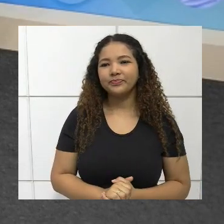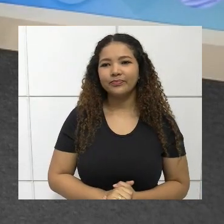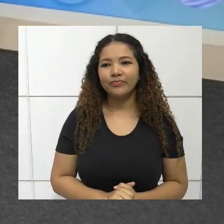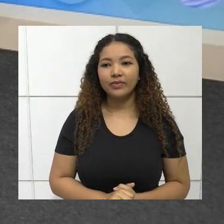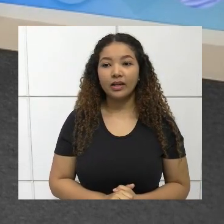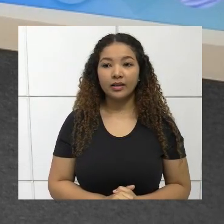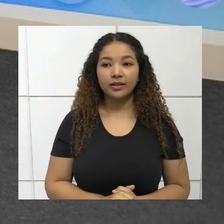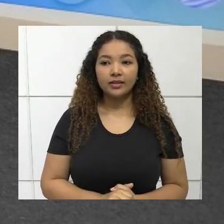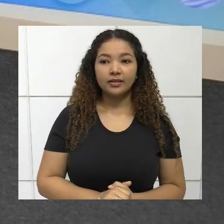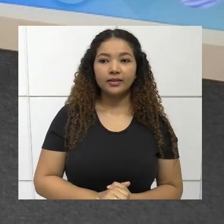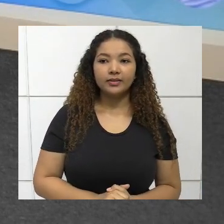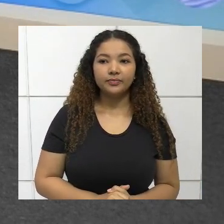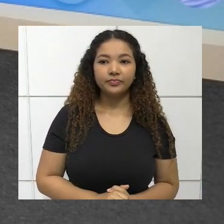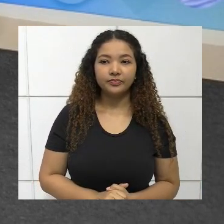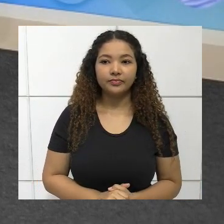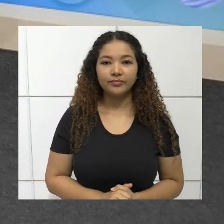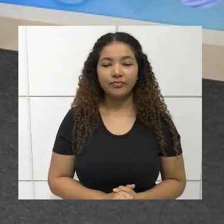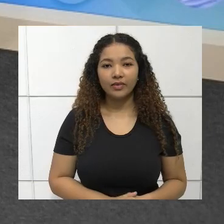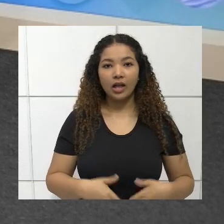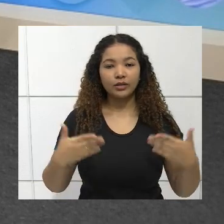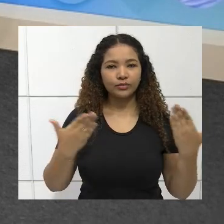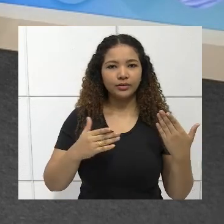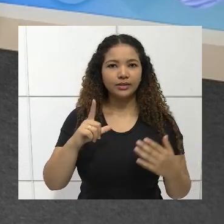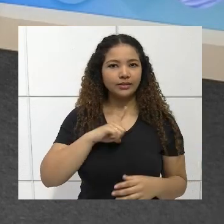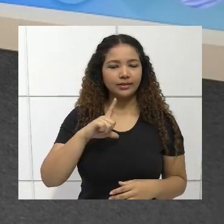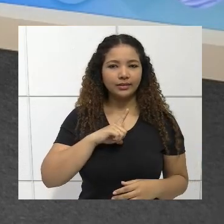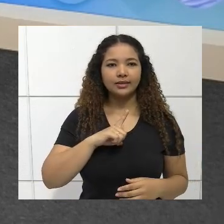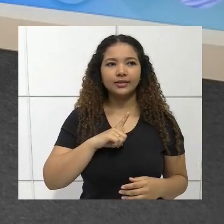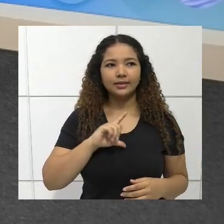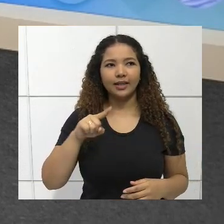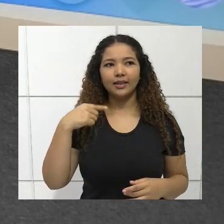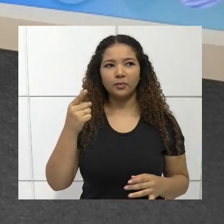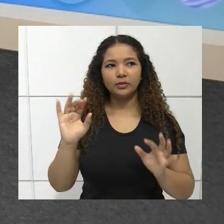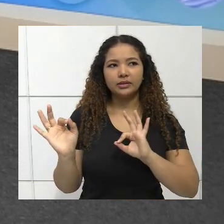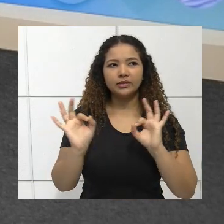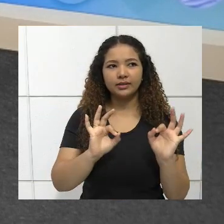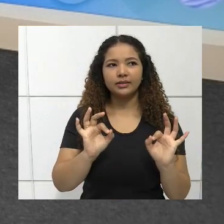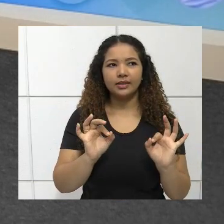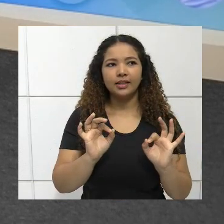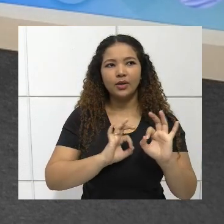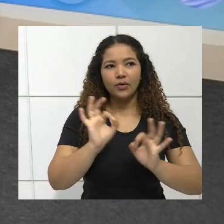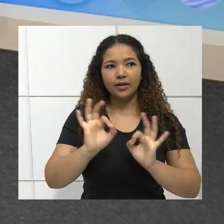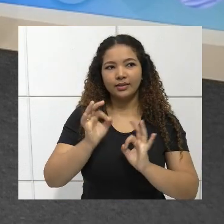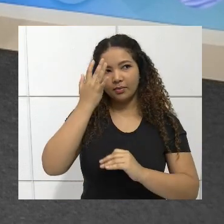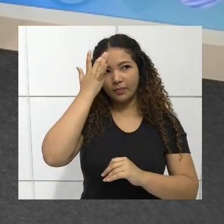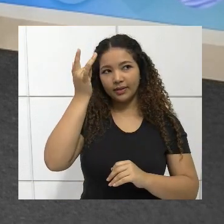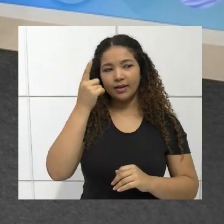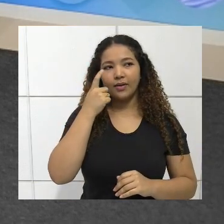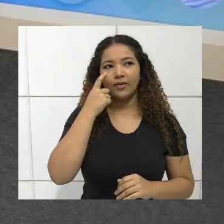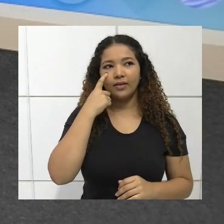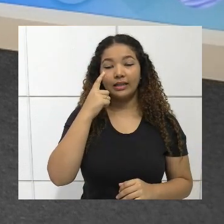embora, o quadro de esporte, que já vai para voltar, já para entrar na concentração para amanhã, transmissão. Vem aí a